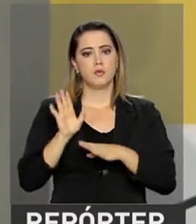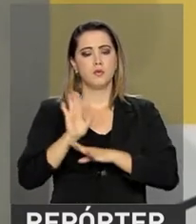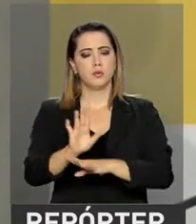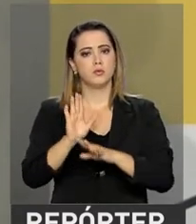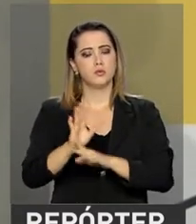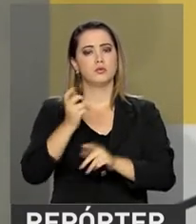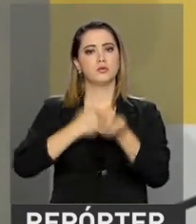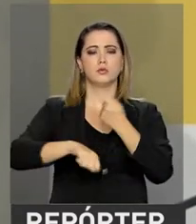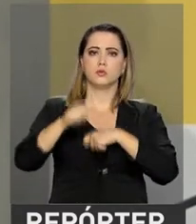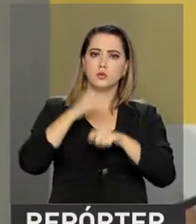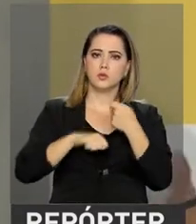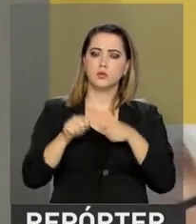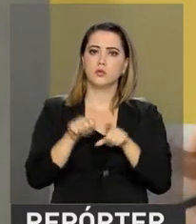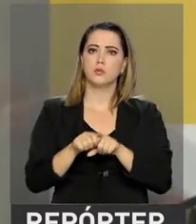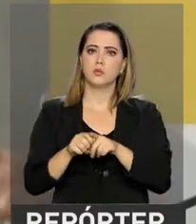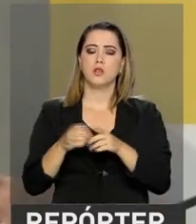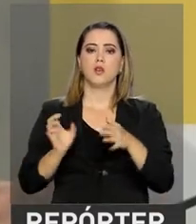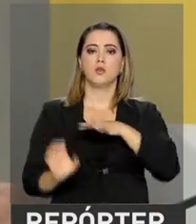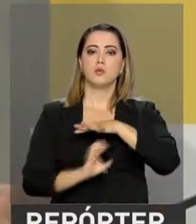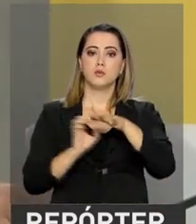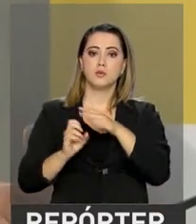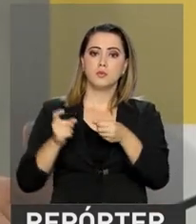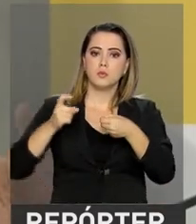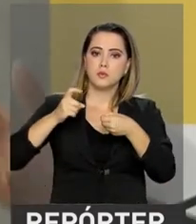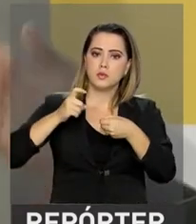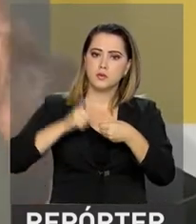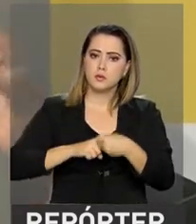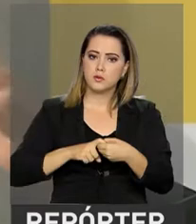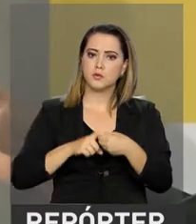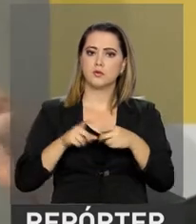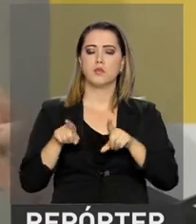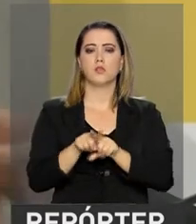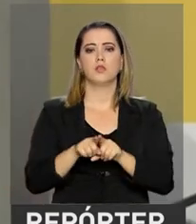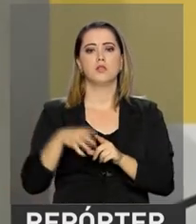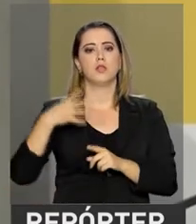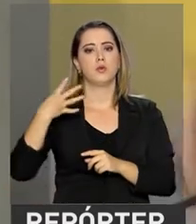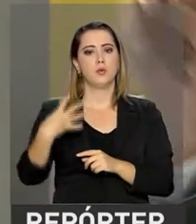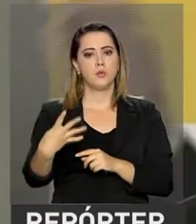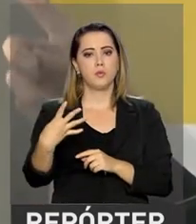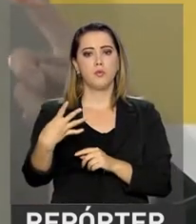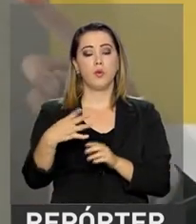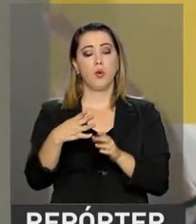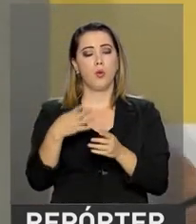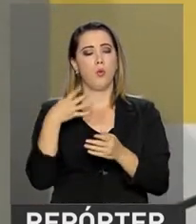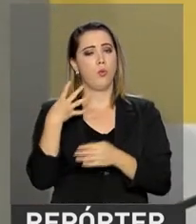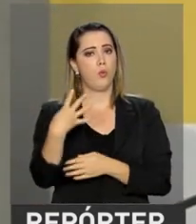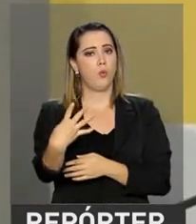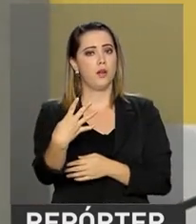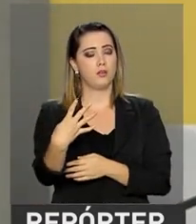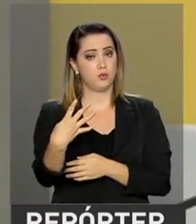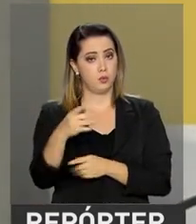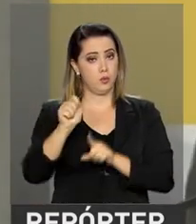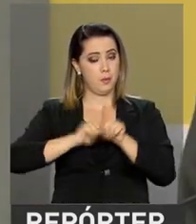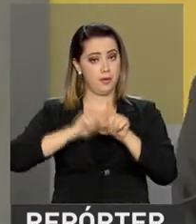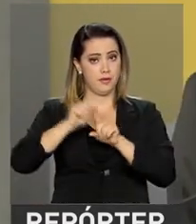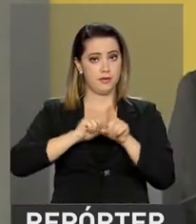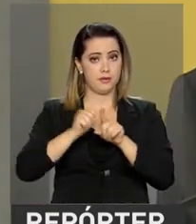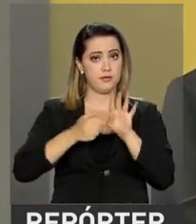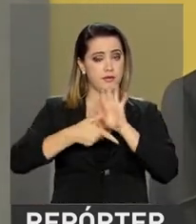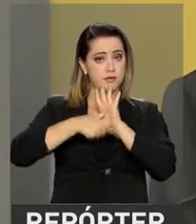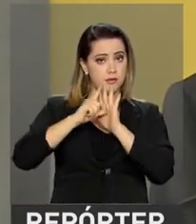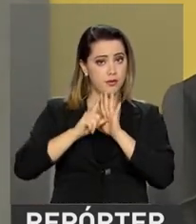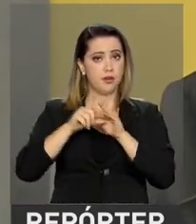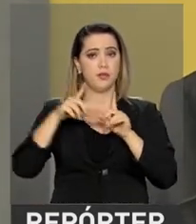economia e os empregos por exemplo estão voltando é de quatro meses pra cá depois de muitos meses de índices negativos